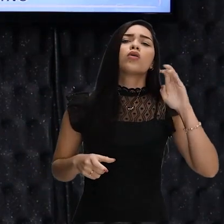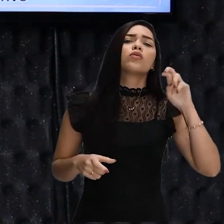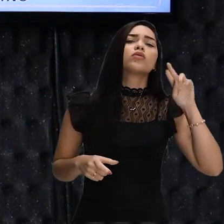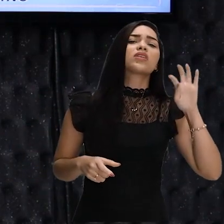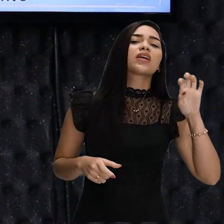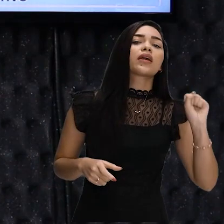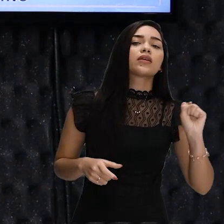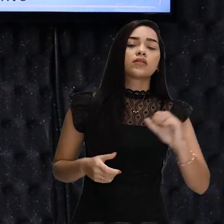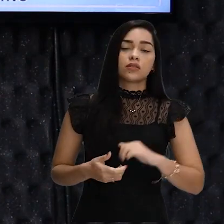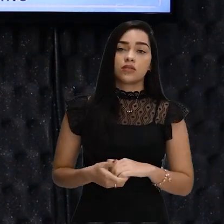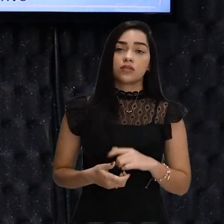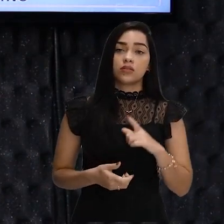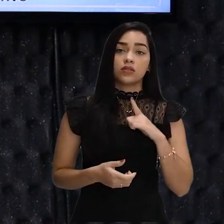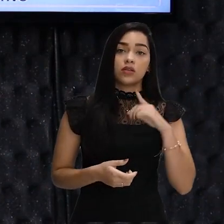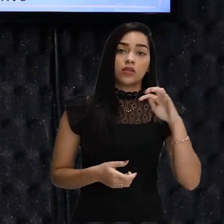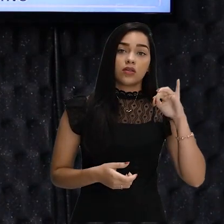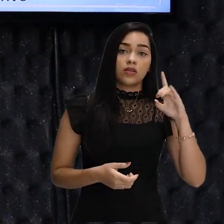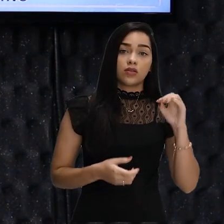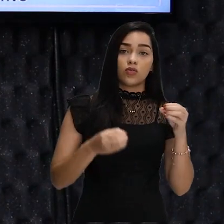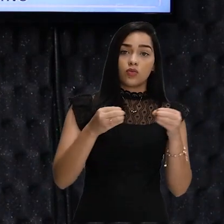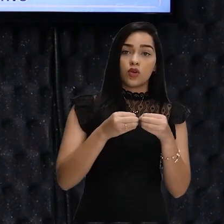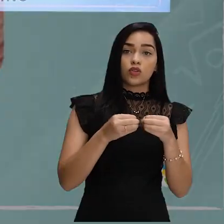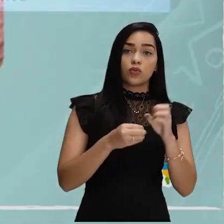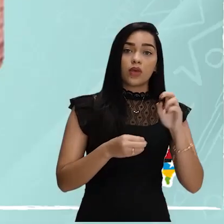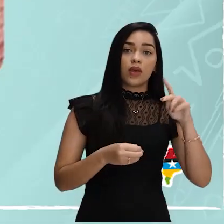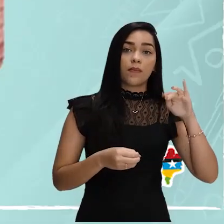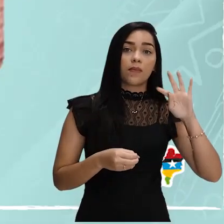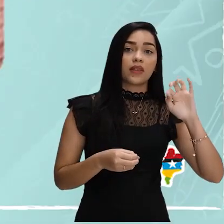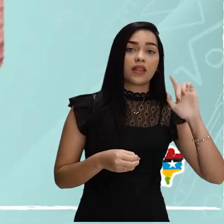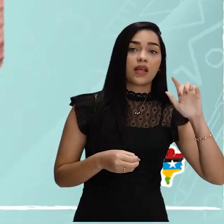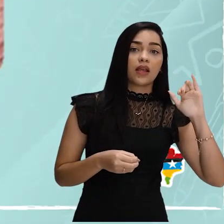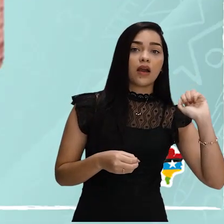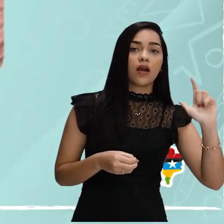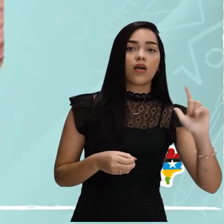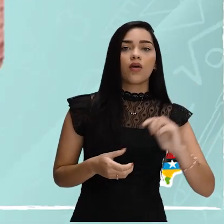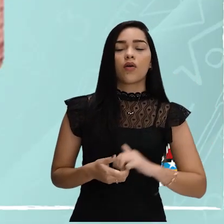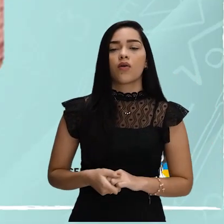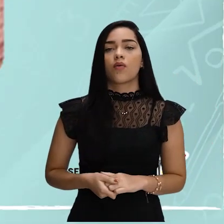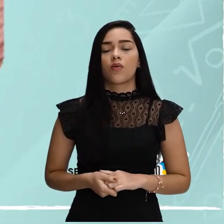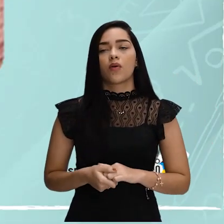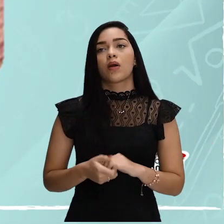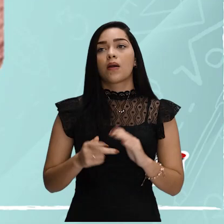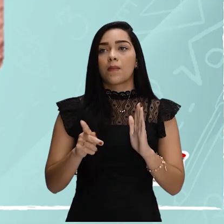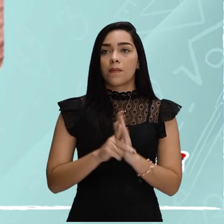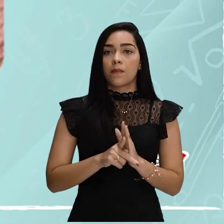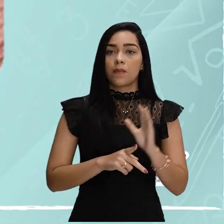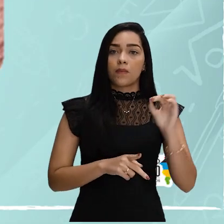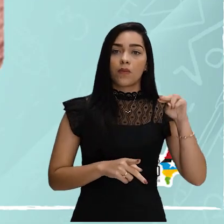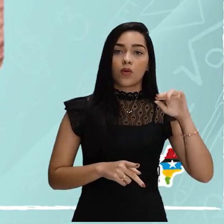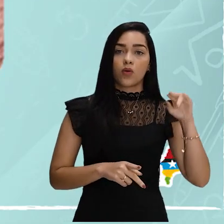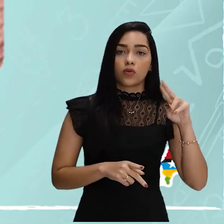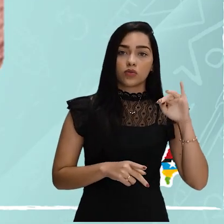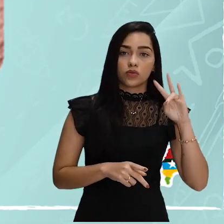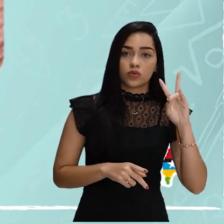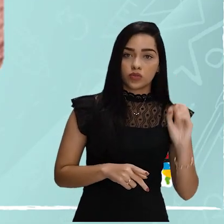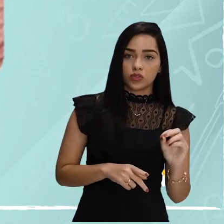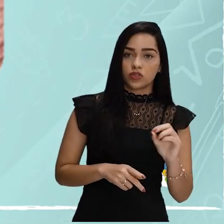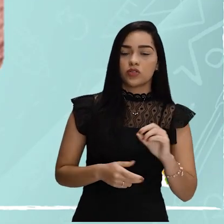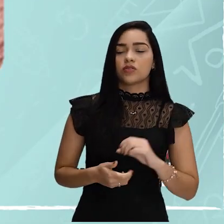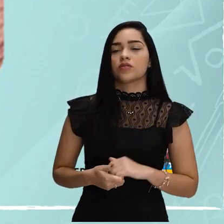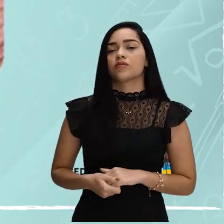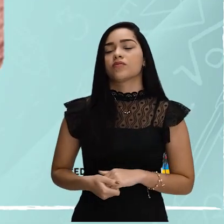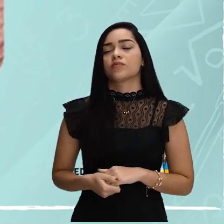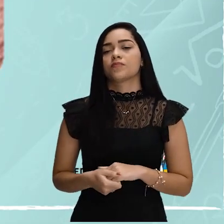vem de um tecido que está próximo ao tecido epitelial. E, geralmente, é um tecido conjuntivo. Então, o